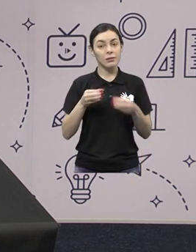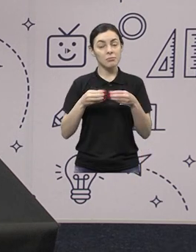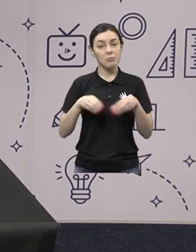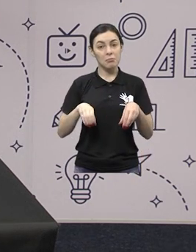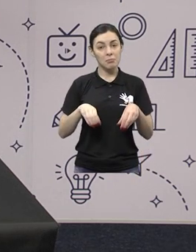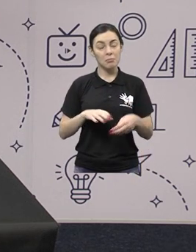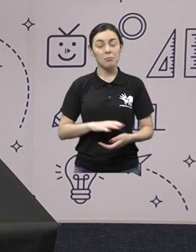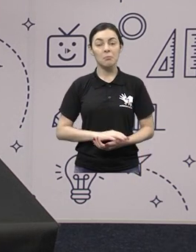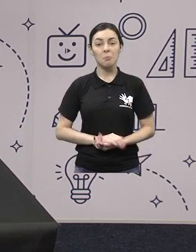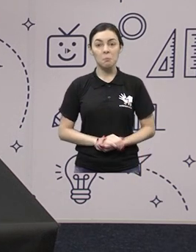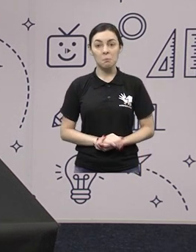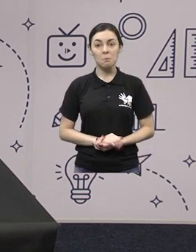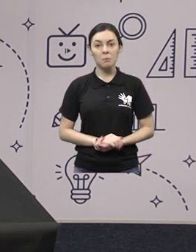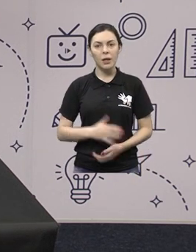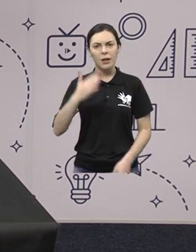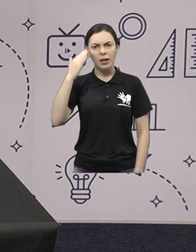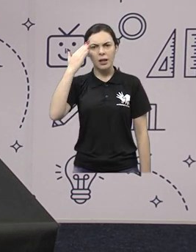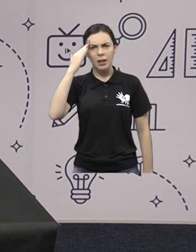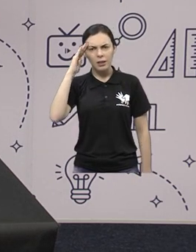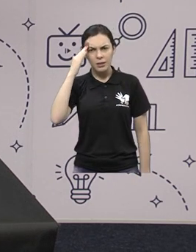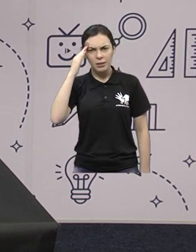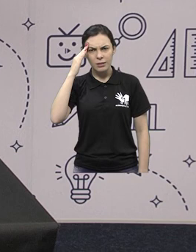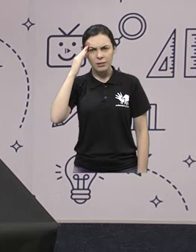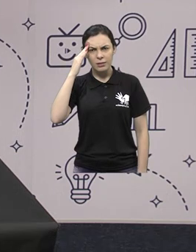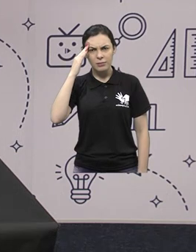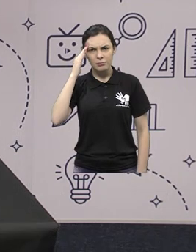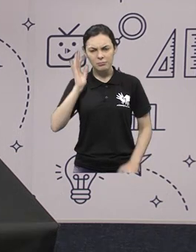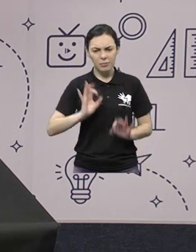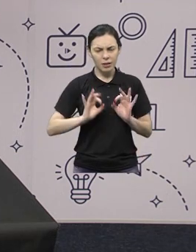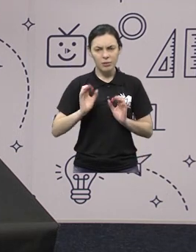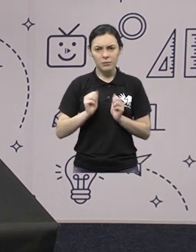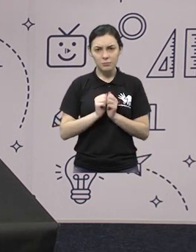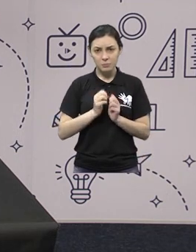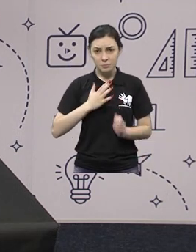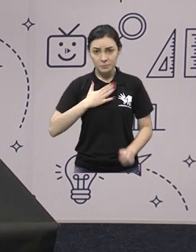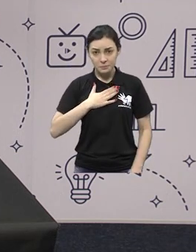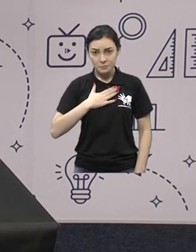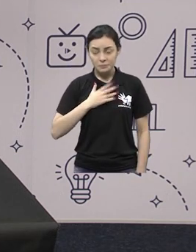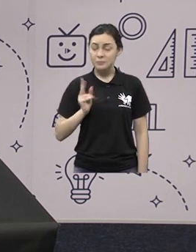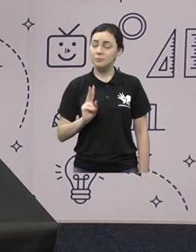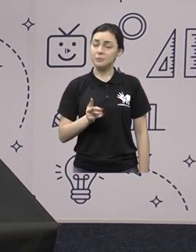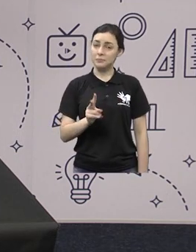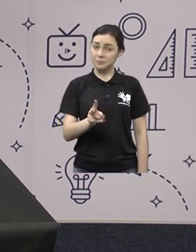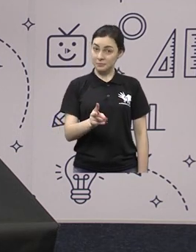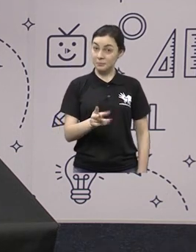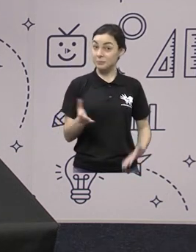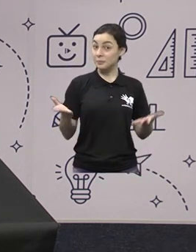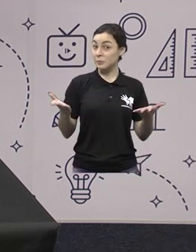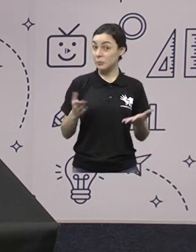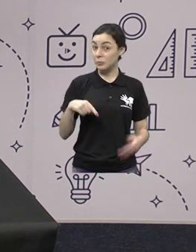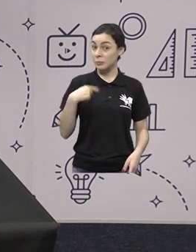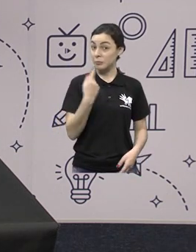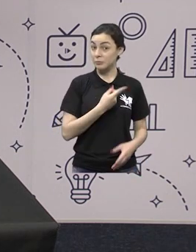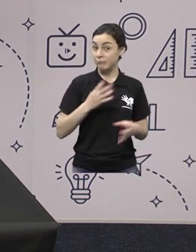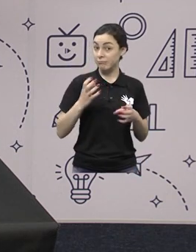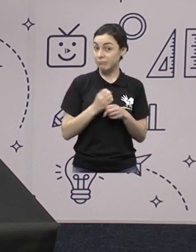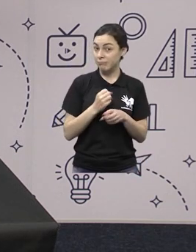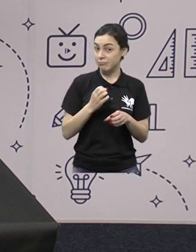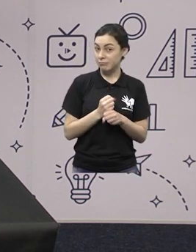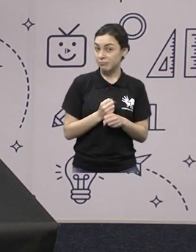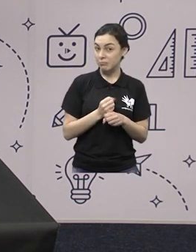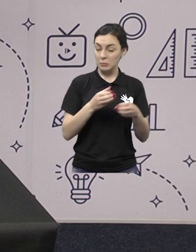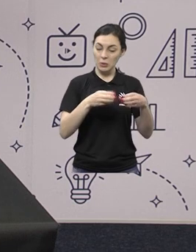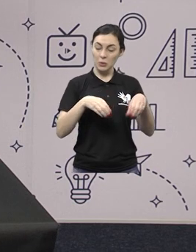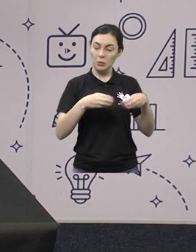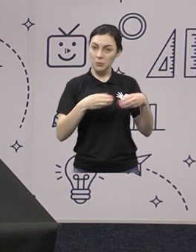foram 10. Conseguiram acompanhar? Fizeram junto comigo? Vamos continuar. Hoje a gente vai fazer